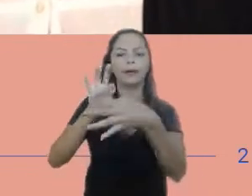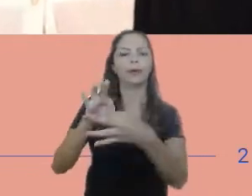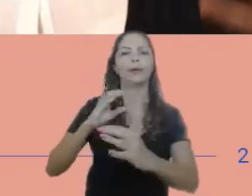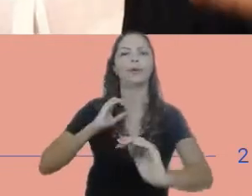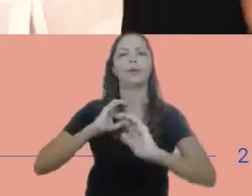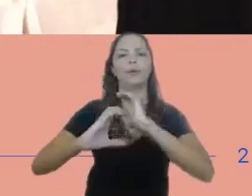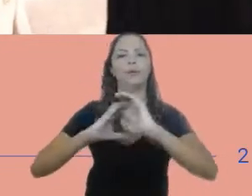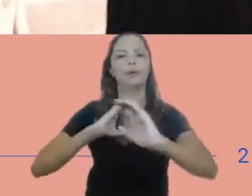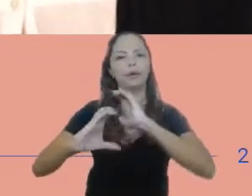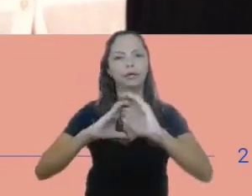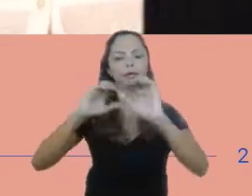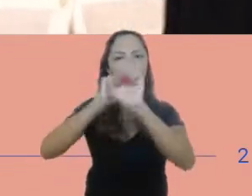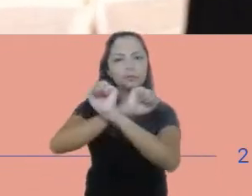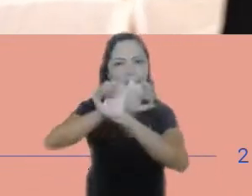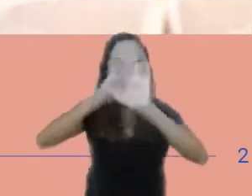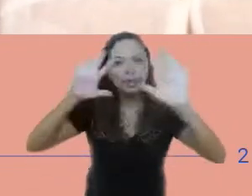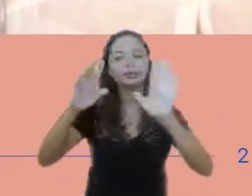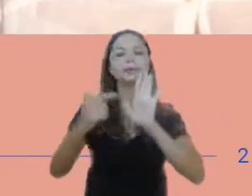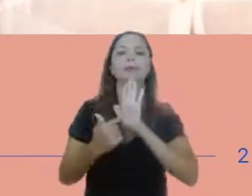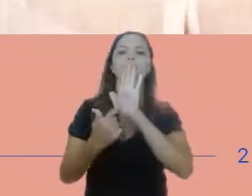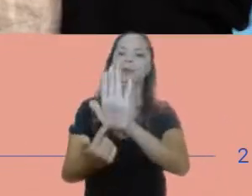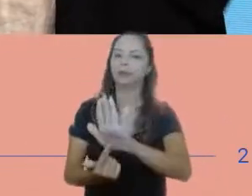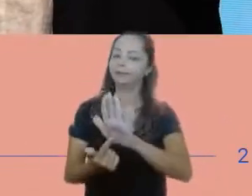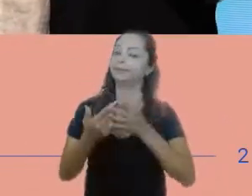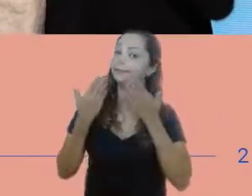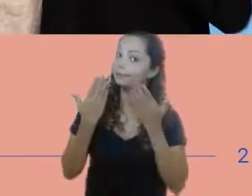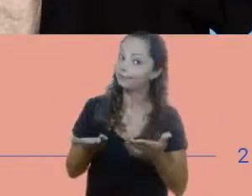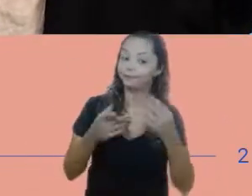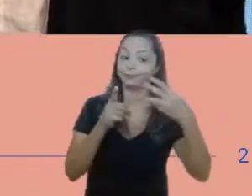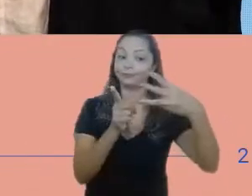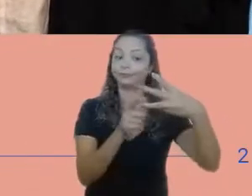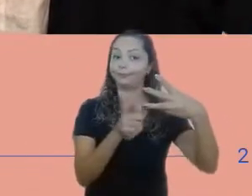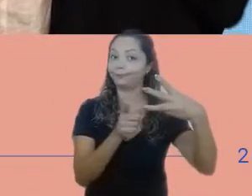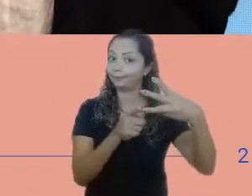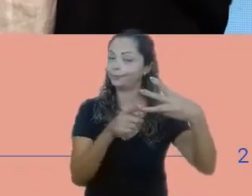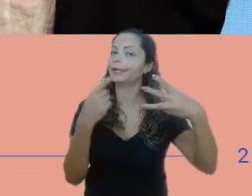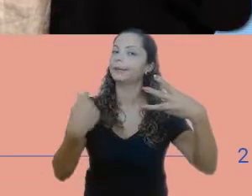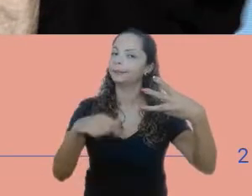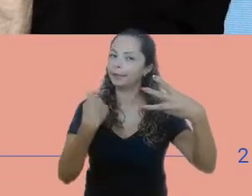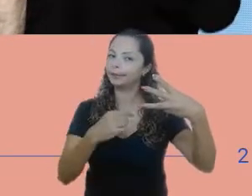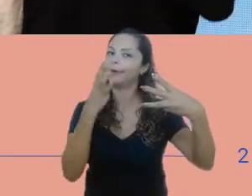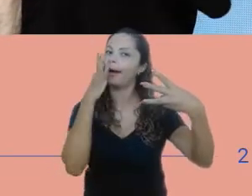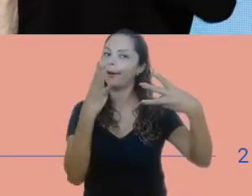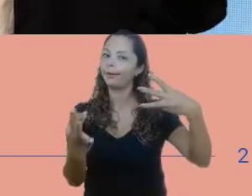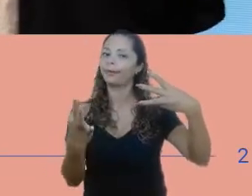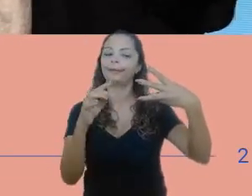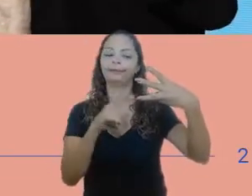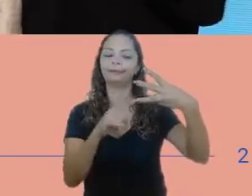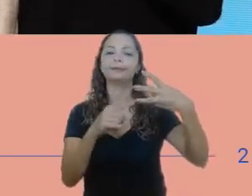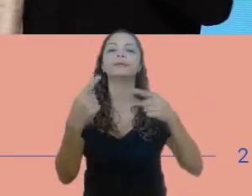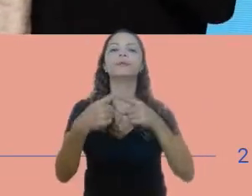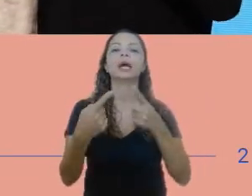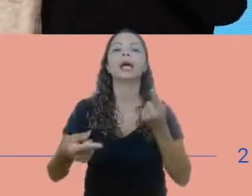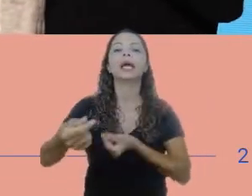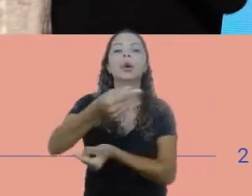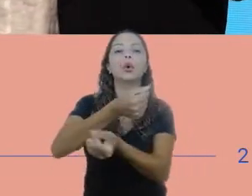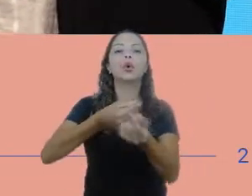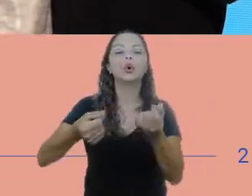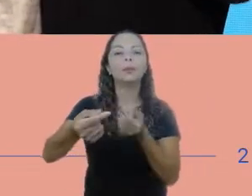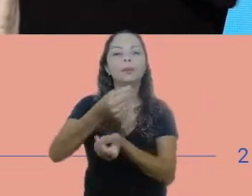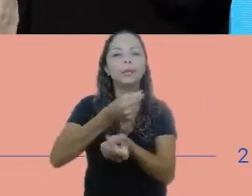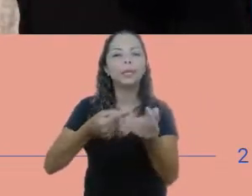Transparência E aí que a gente tem que trabalhar para que a gente tenha realmente uma economia justa regenerativa